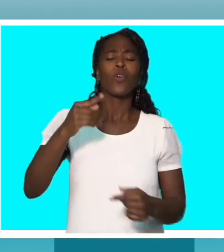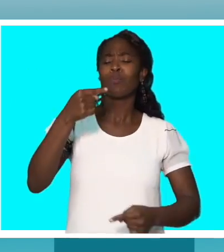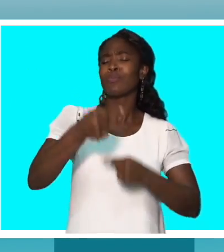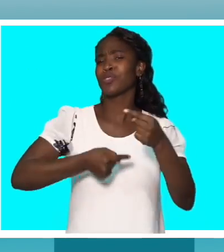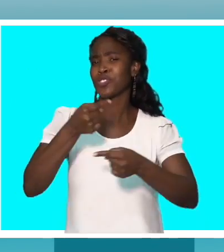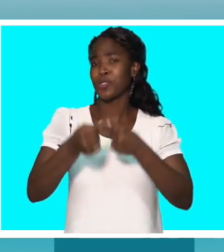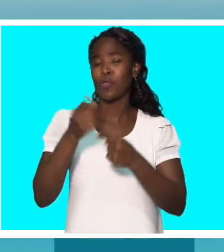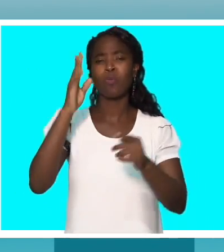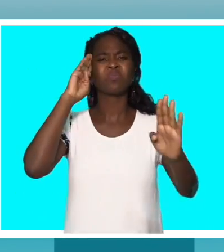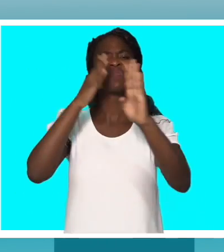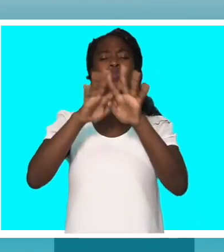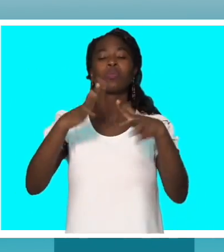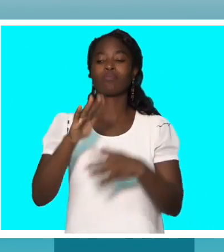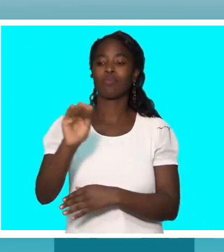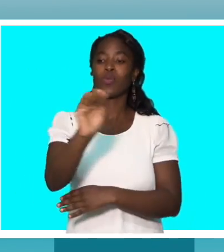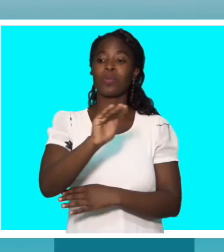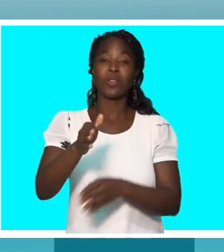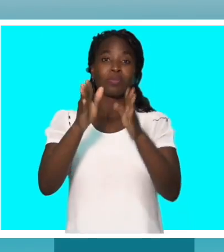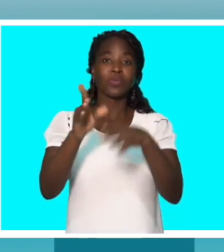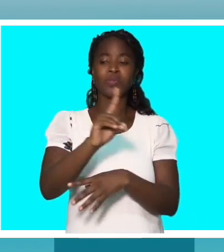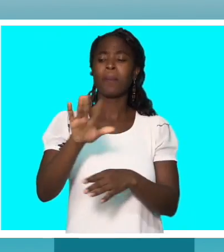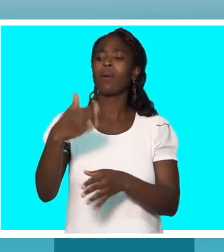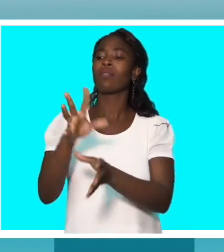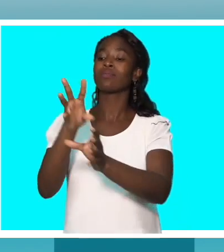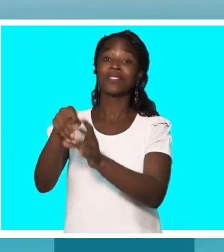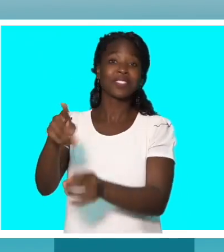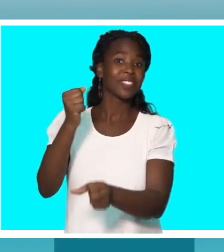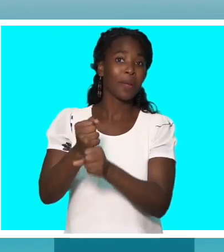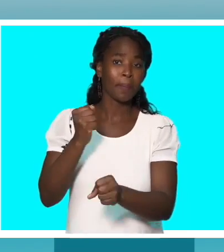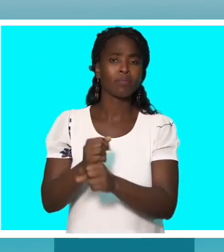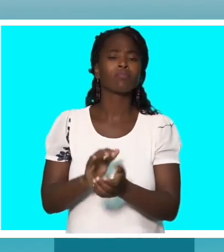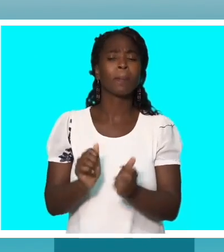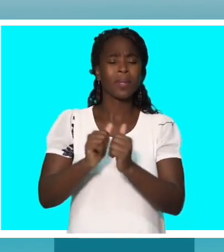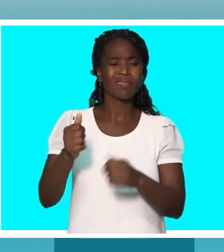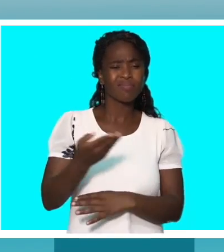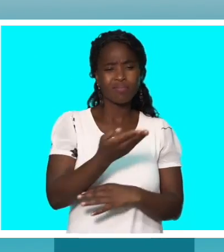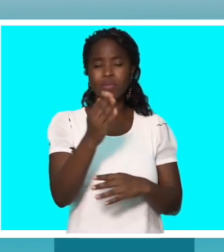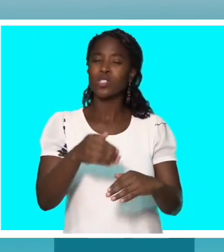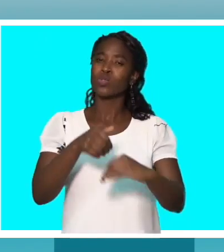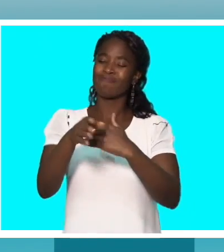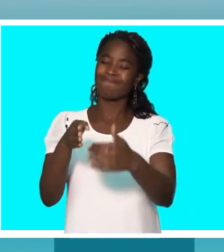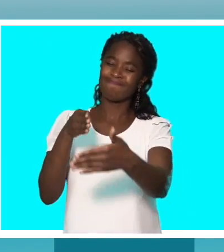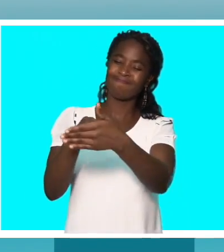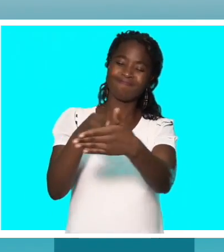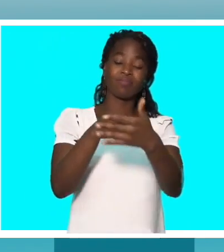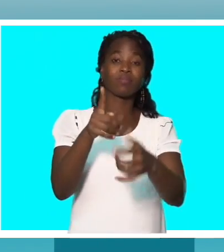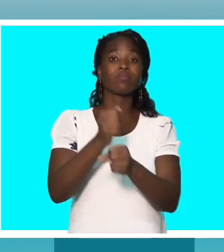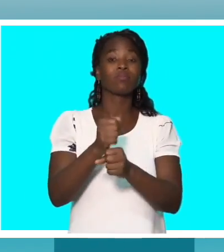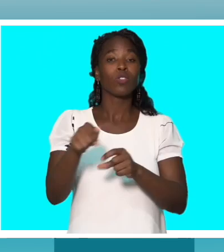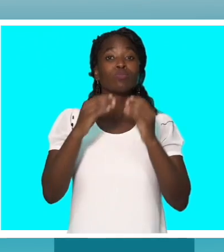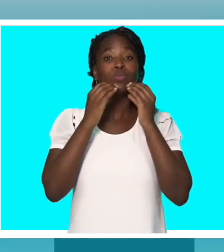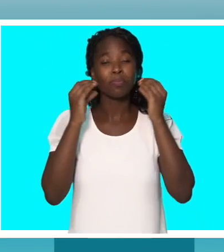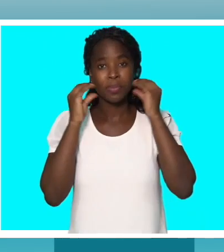iniciativa que tem por objetivo empregar pessoas desta camada social, uma vez que o acesso ao emprego para elas